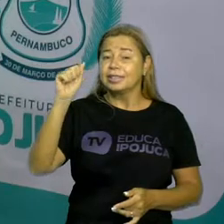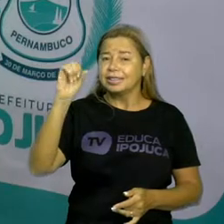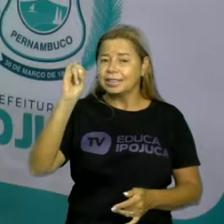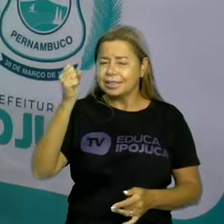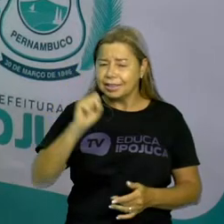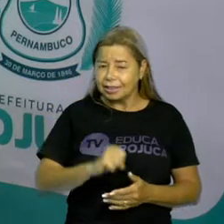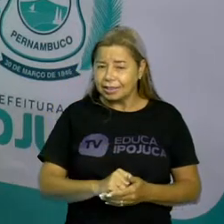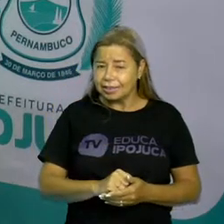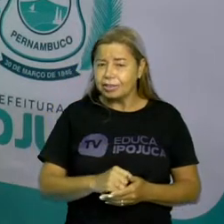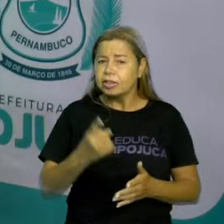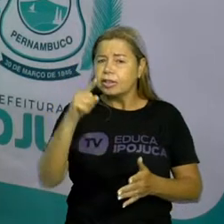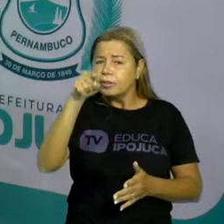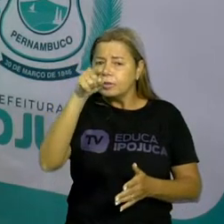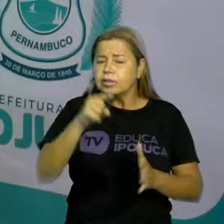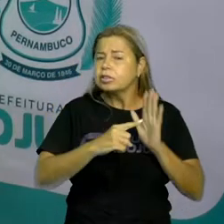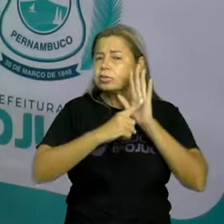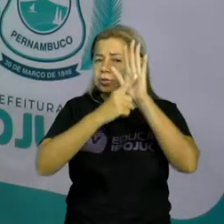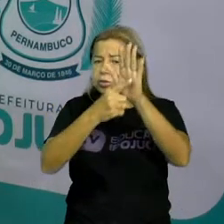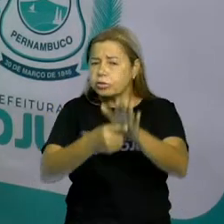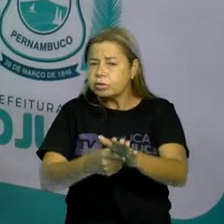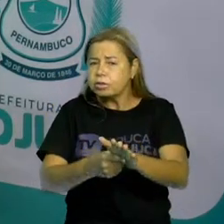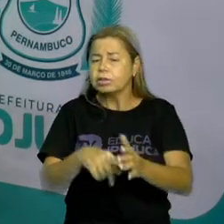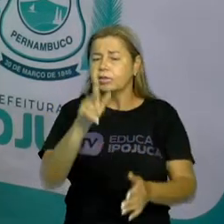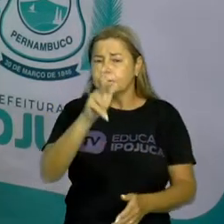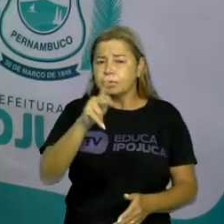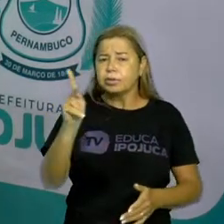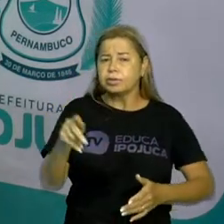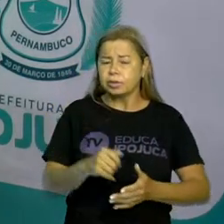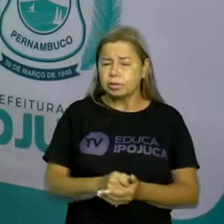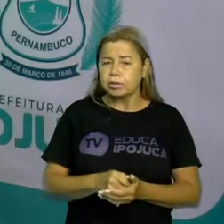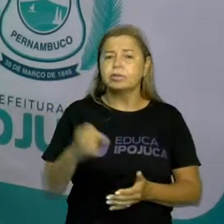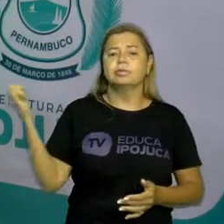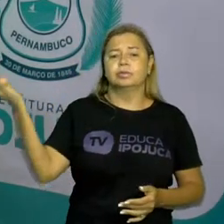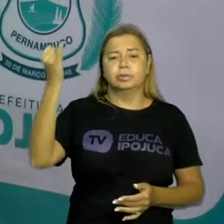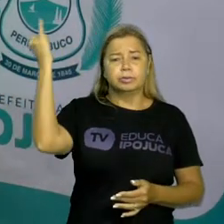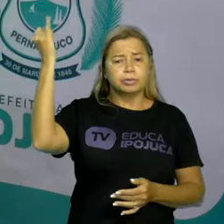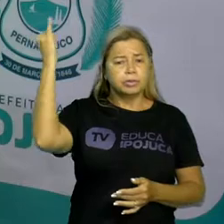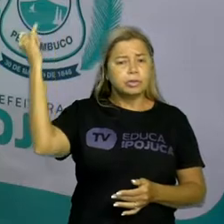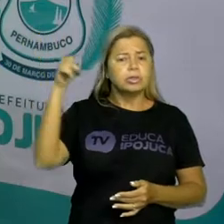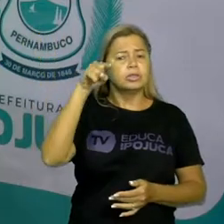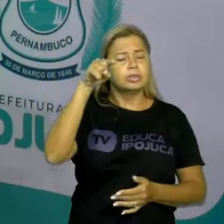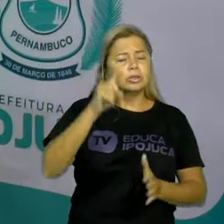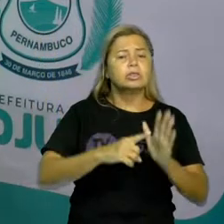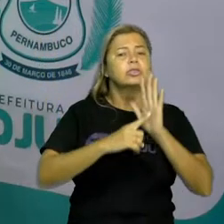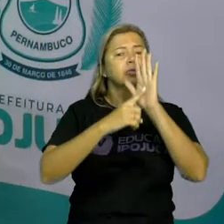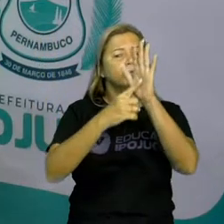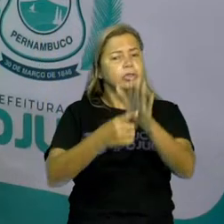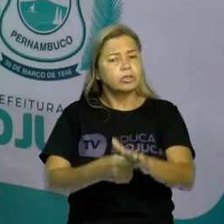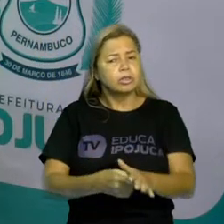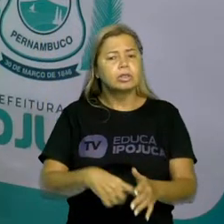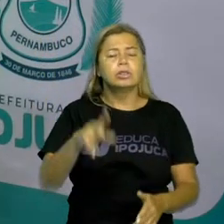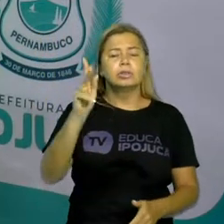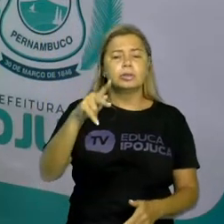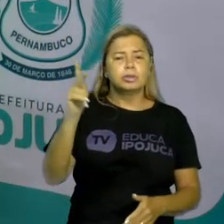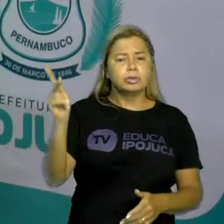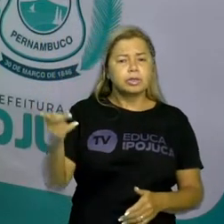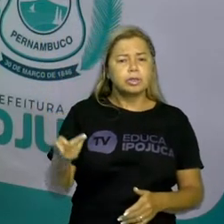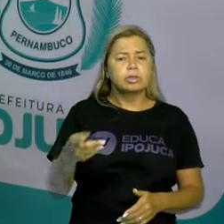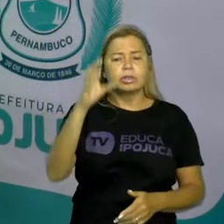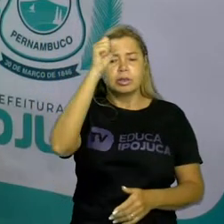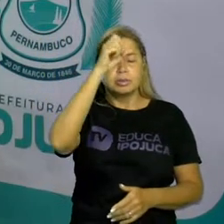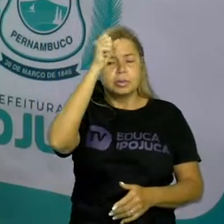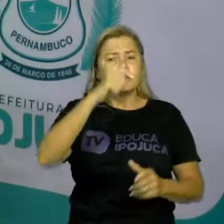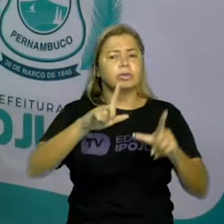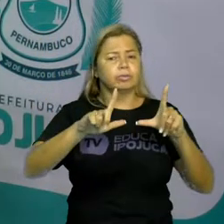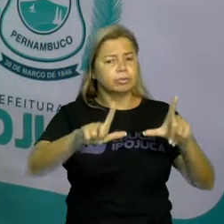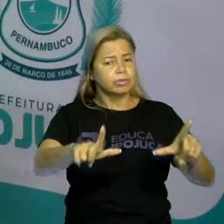que vocês mostrem para a professora de vocês o que vocês aprenderam na TV, tá certo? Mostra para a mamãe de vocês, mostra para os amiguinhos,